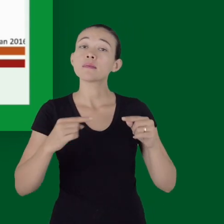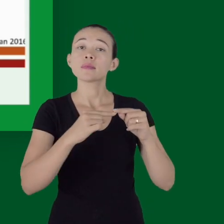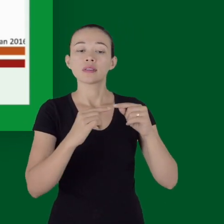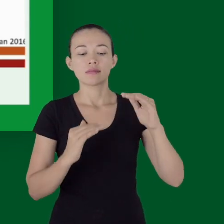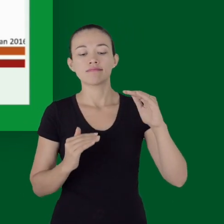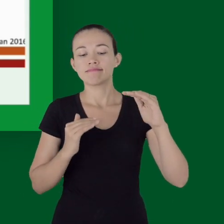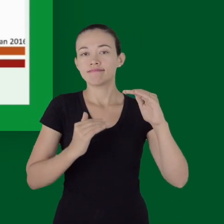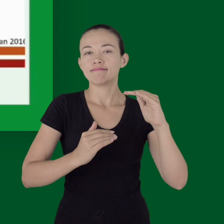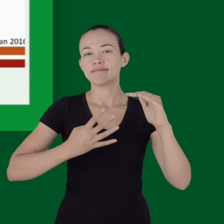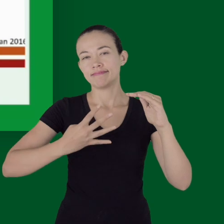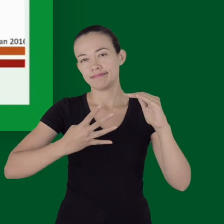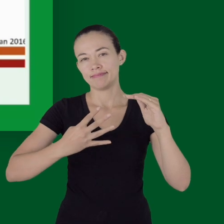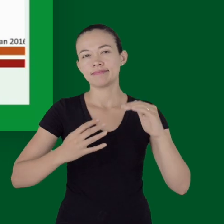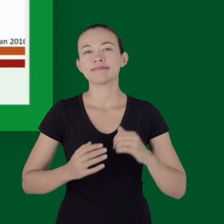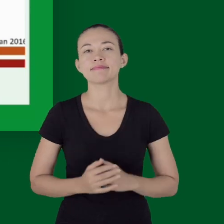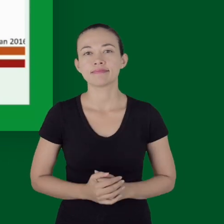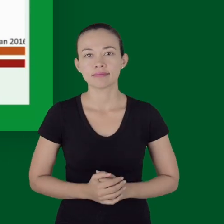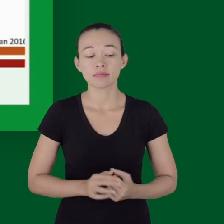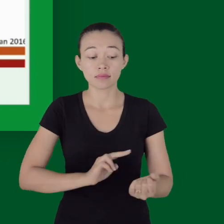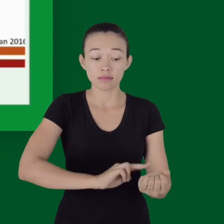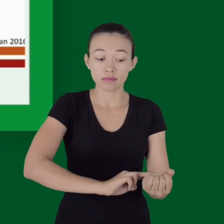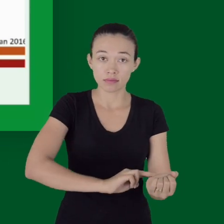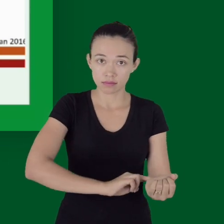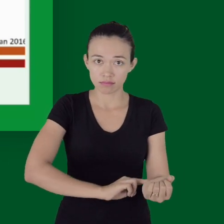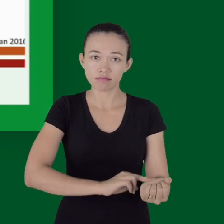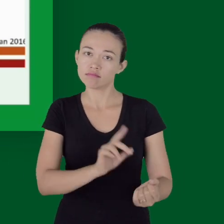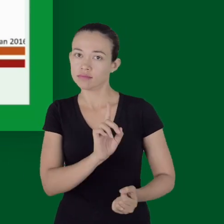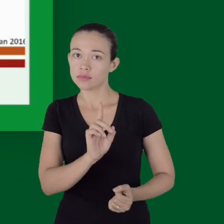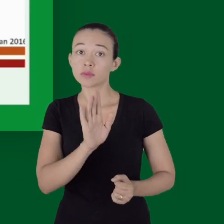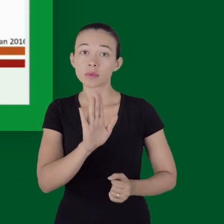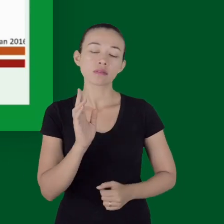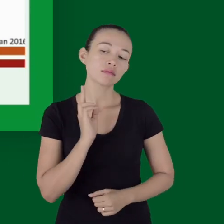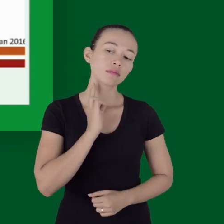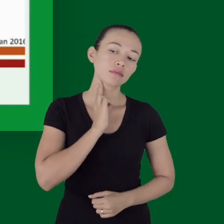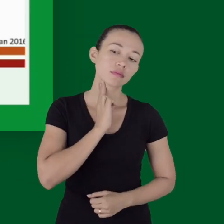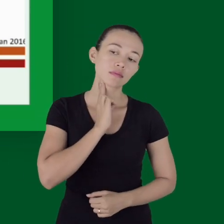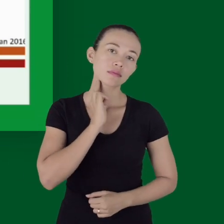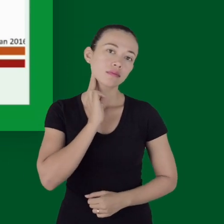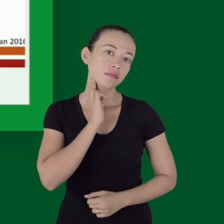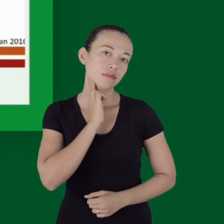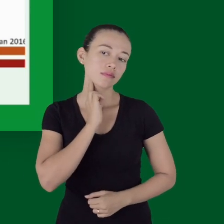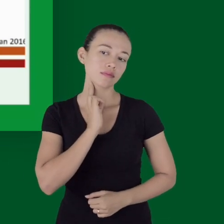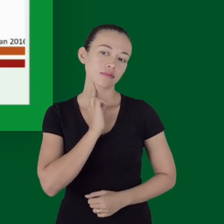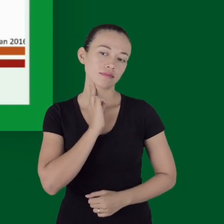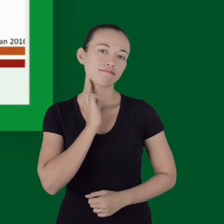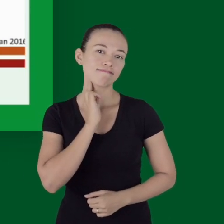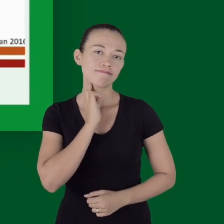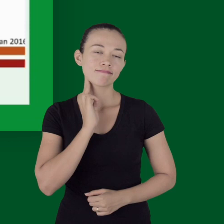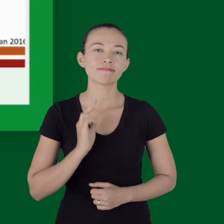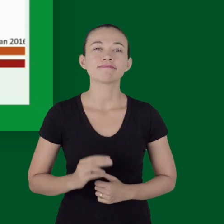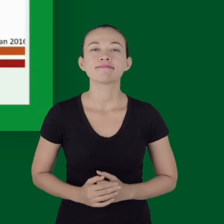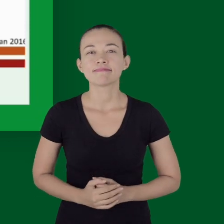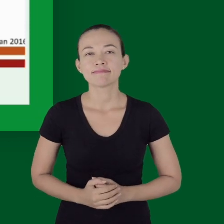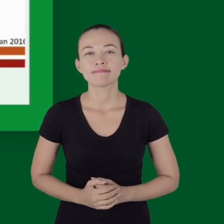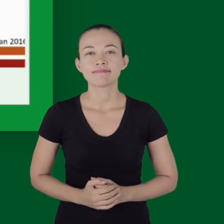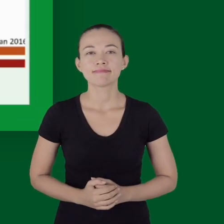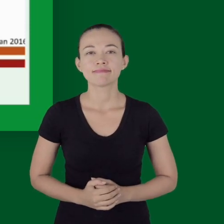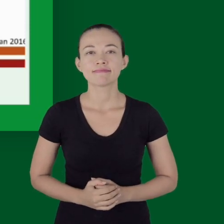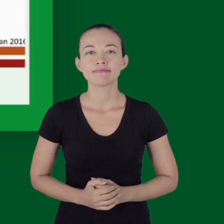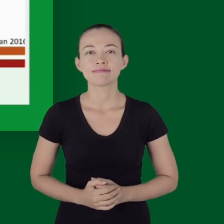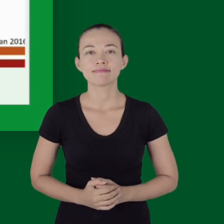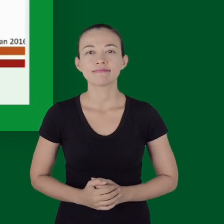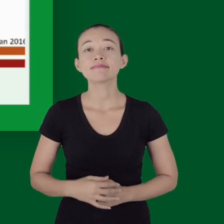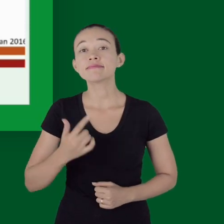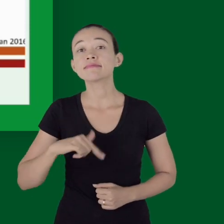choque, né, ele vai ser classificado como grau 4. A gente não vai palpar o pulso radial, mas vai palpar o